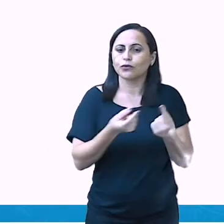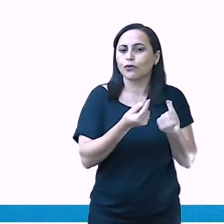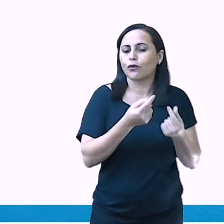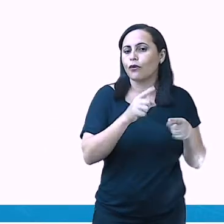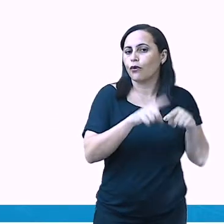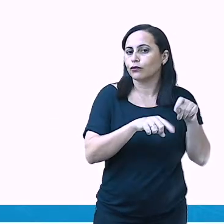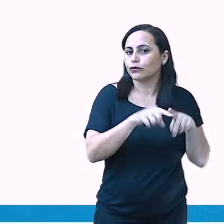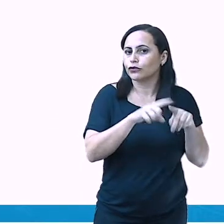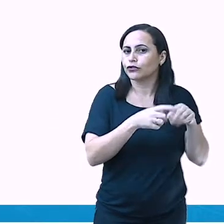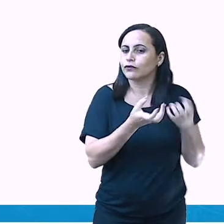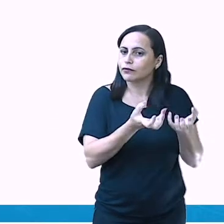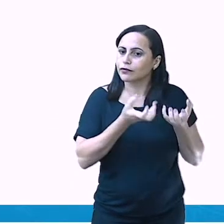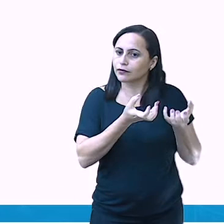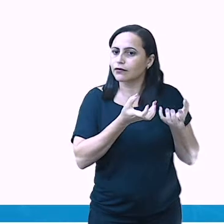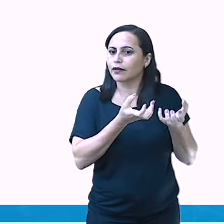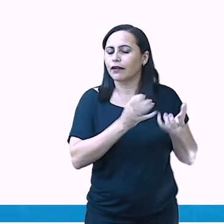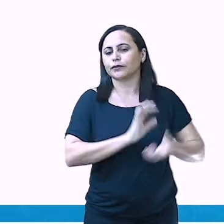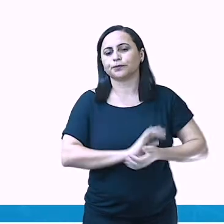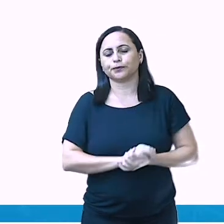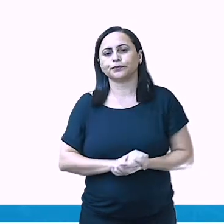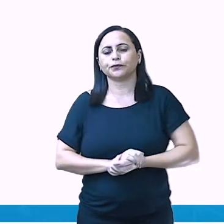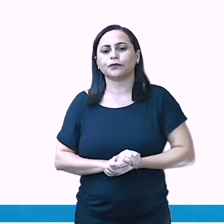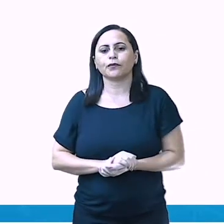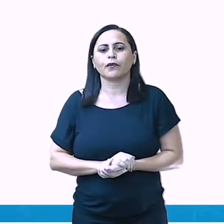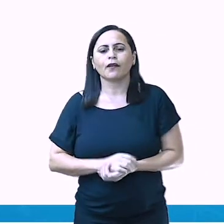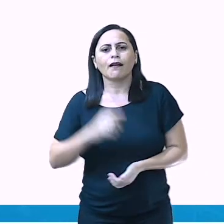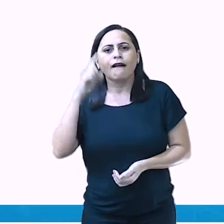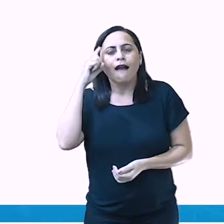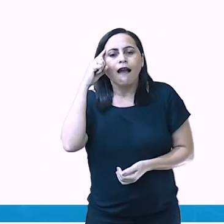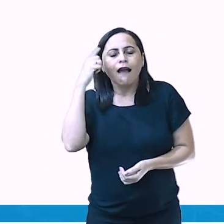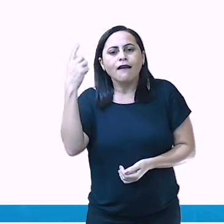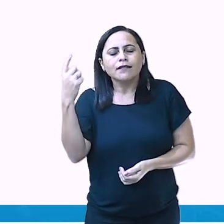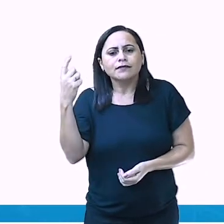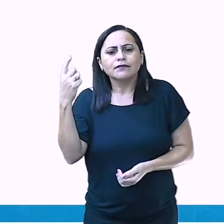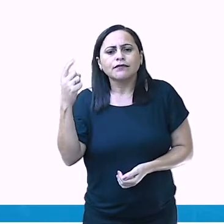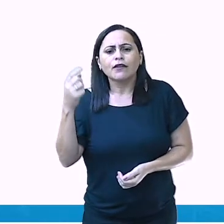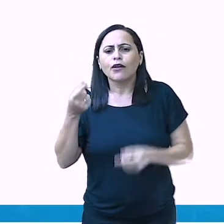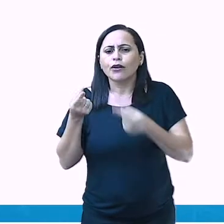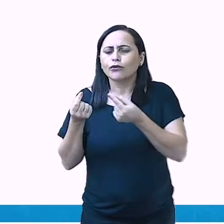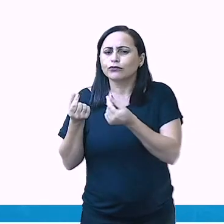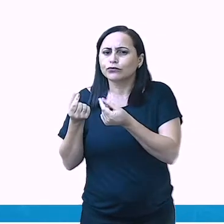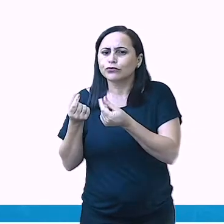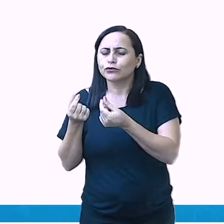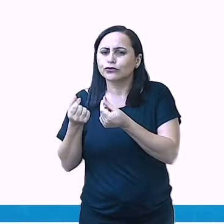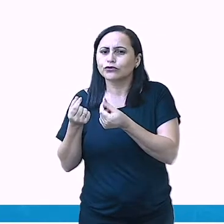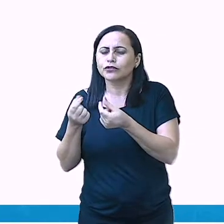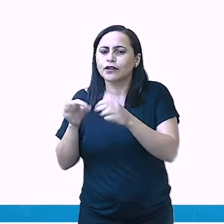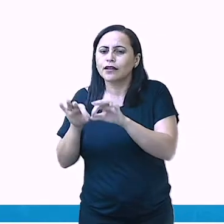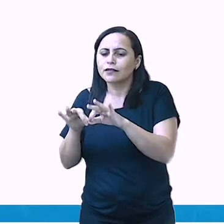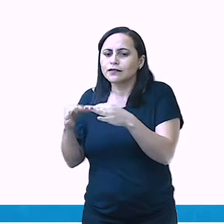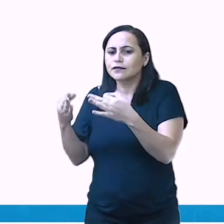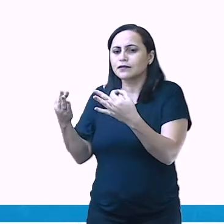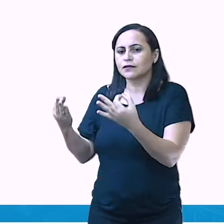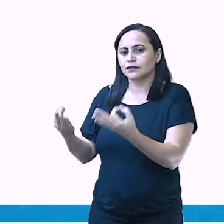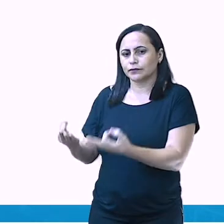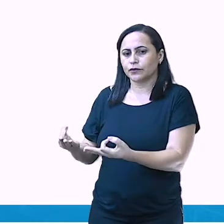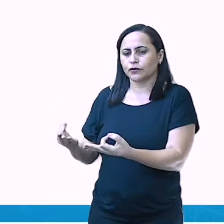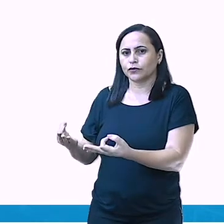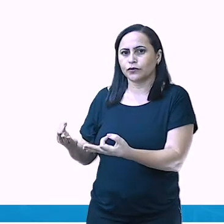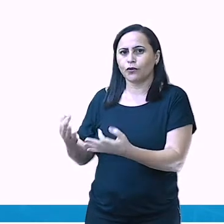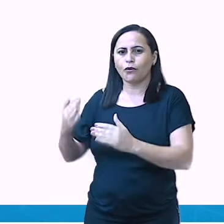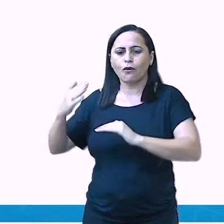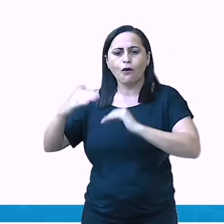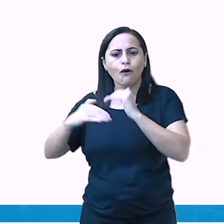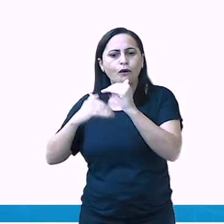comprar. Então, a invenção do dinheiro contribuiu para o quê? Essa simplificação e promoção do desenvolvimento das